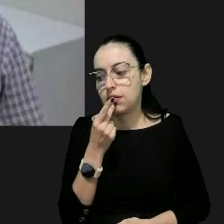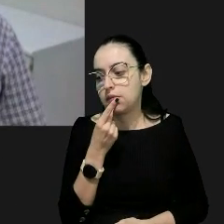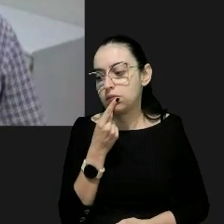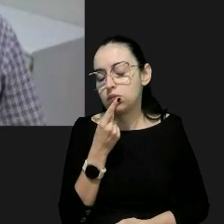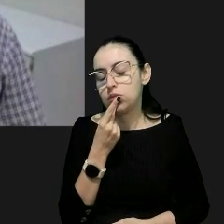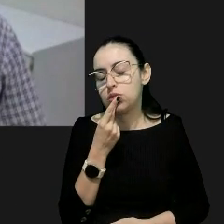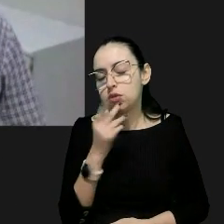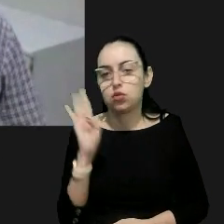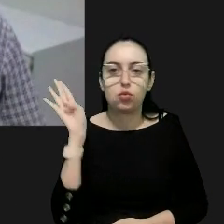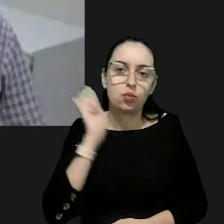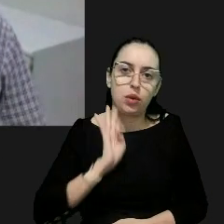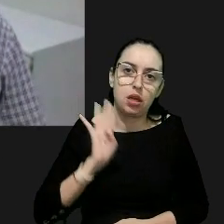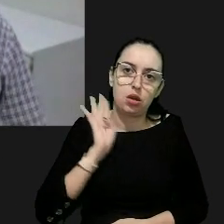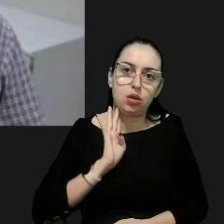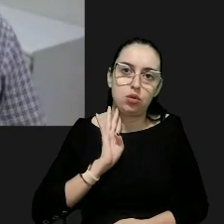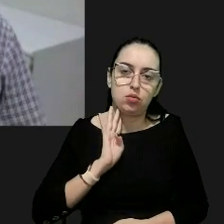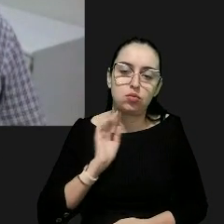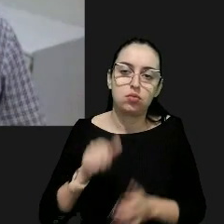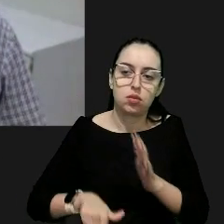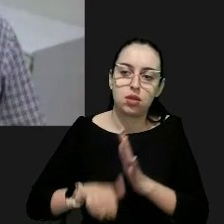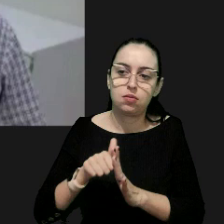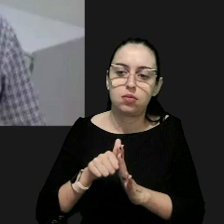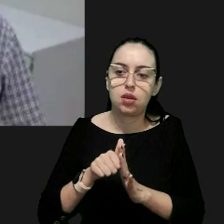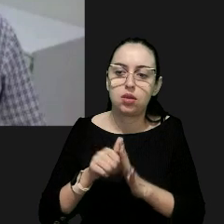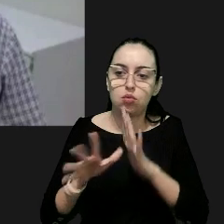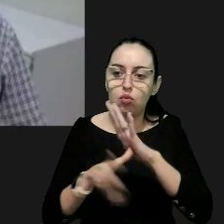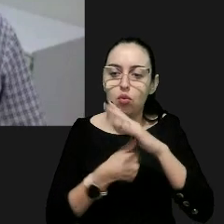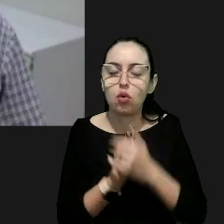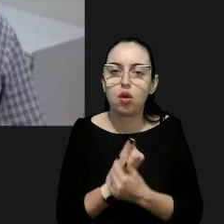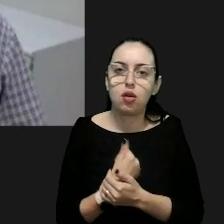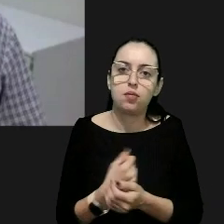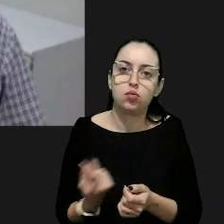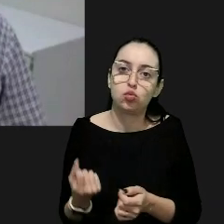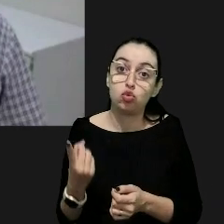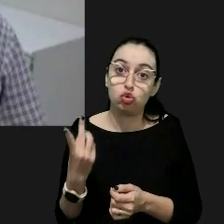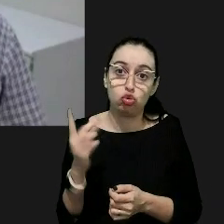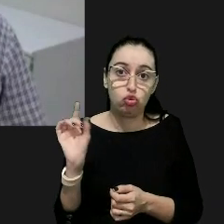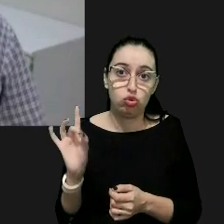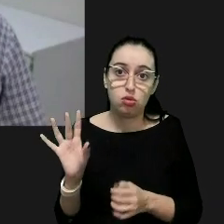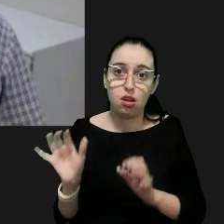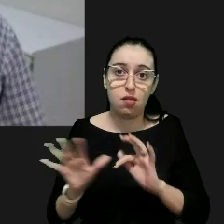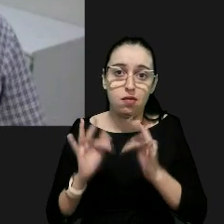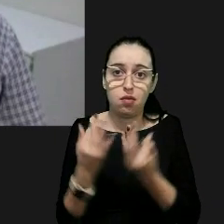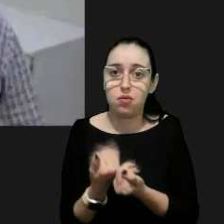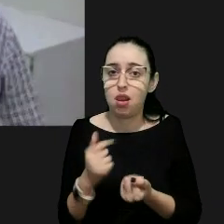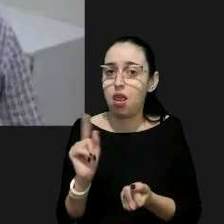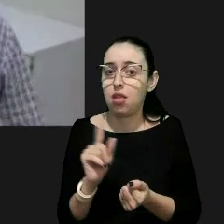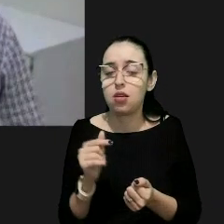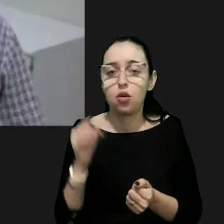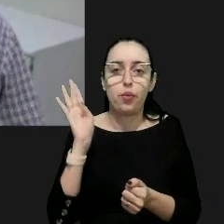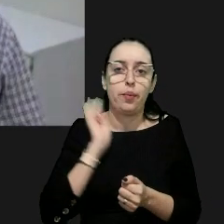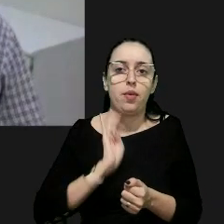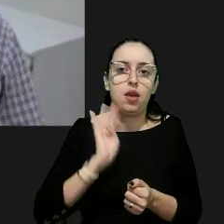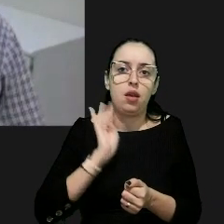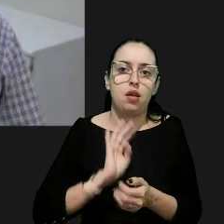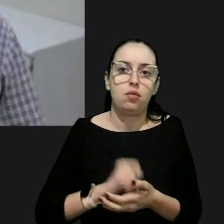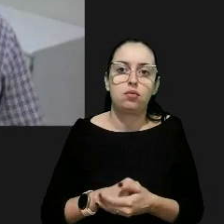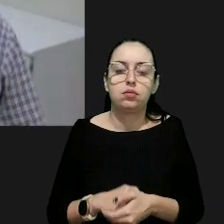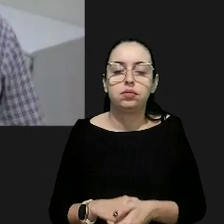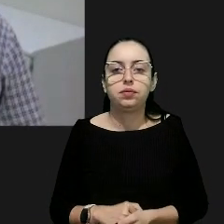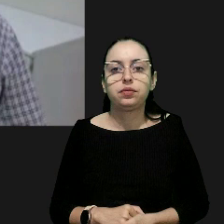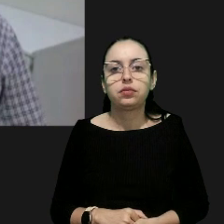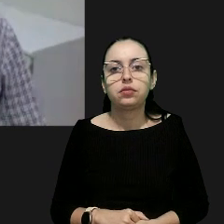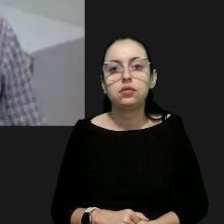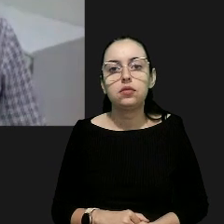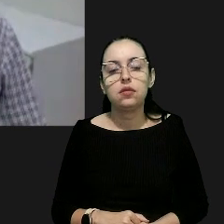que fique consignado aqui. Eu acho assim, o que os bancos, assim, o primeiro estelionato que tem não é só da família, é dos bancos.